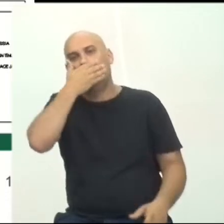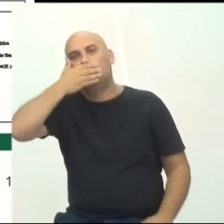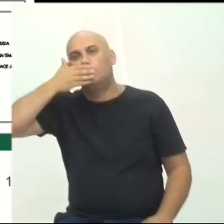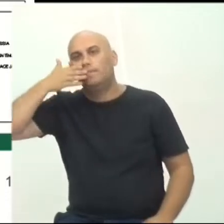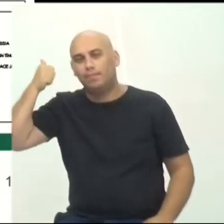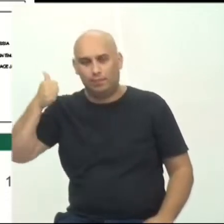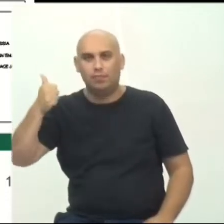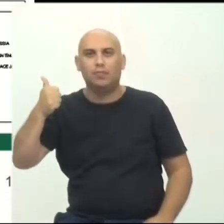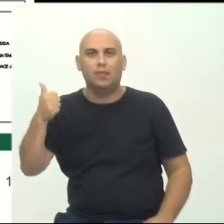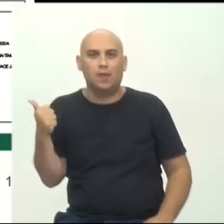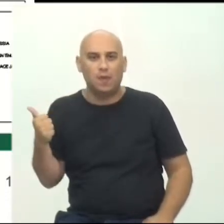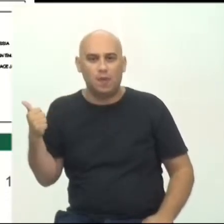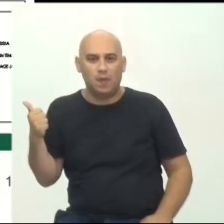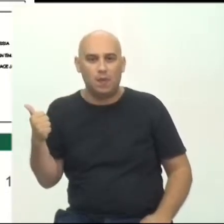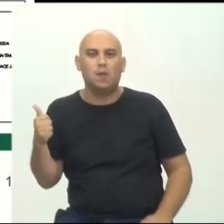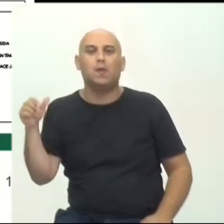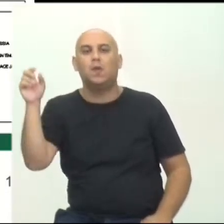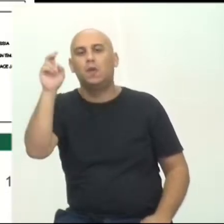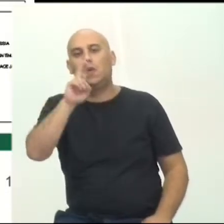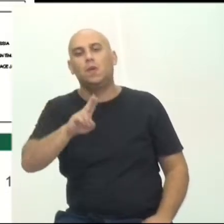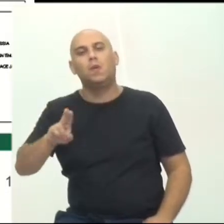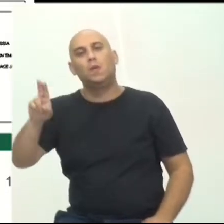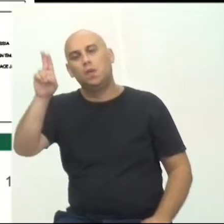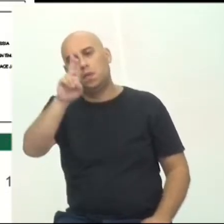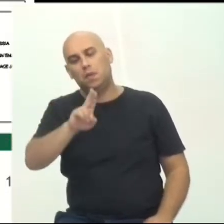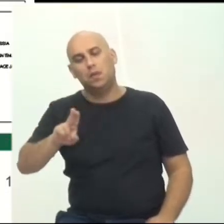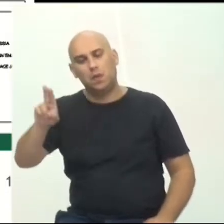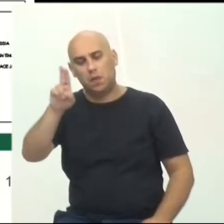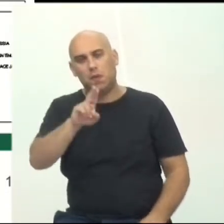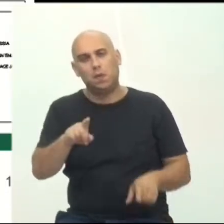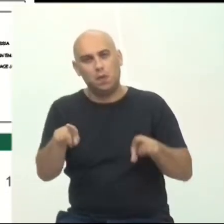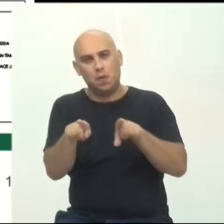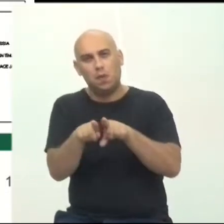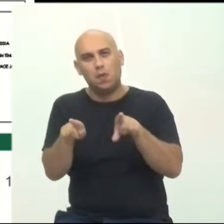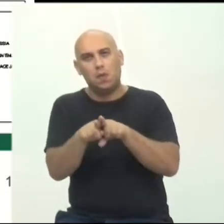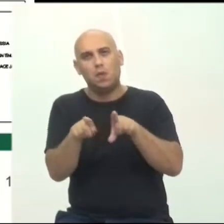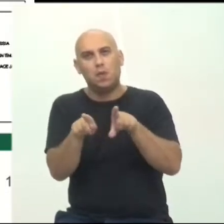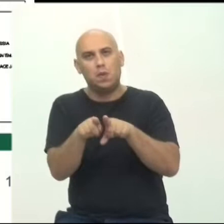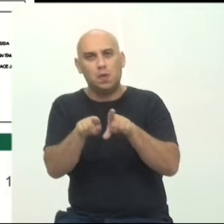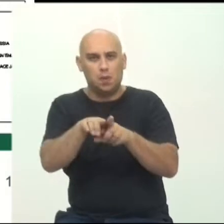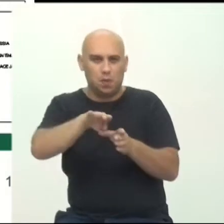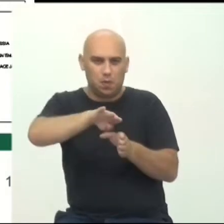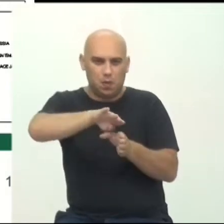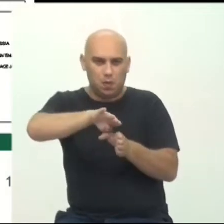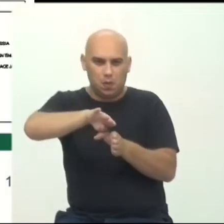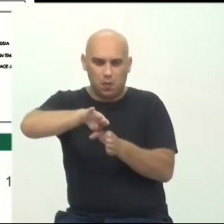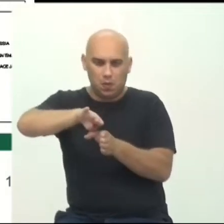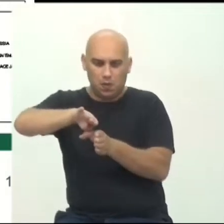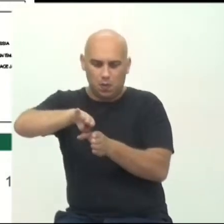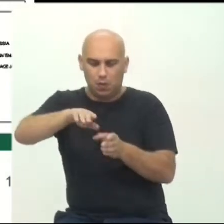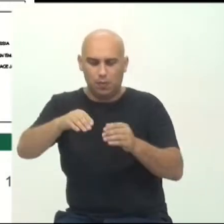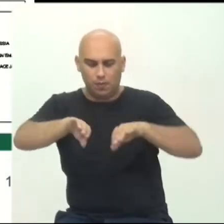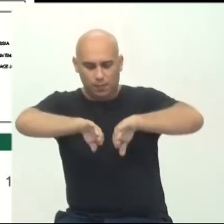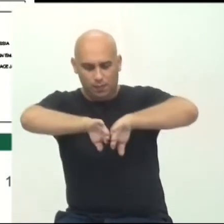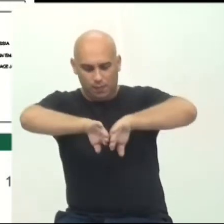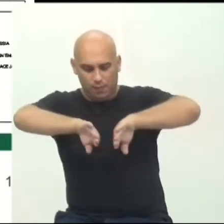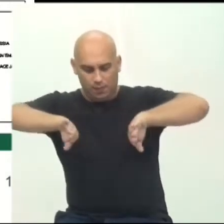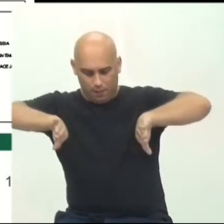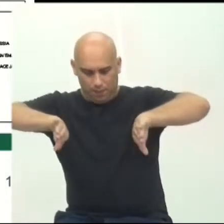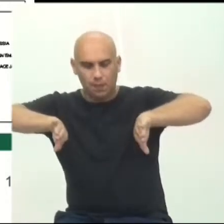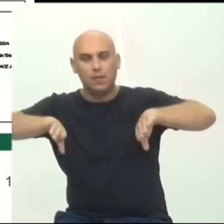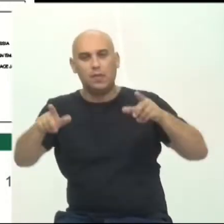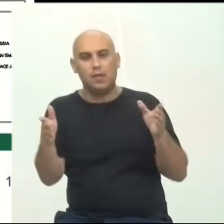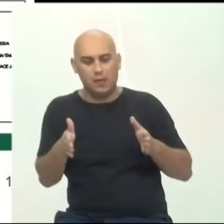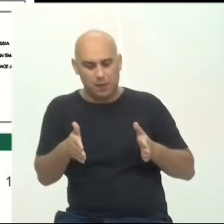está utilizando a praça, a gente afasta um pouquinho a ciclovia da pista do amarelinho, a pista